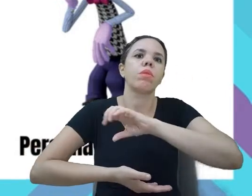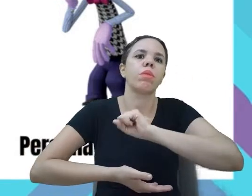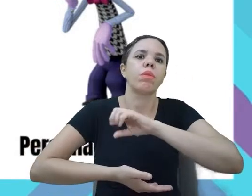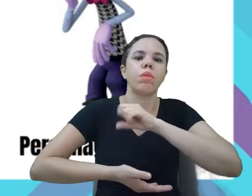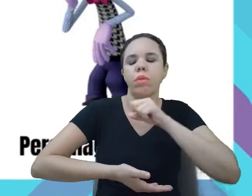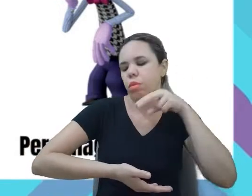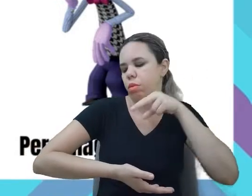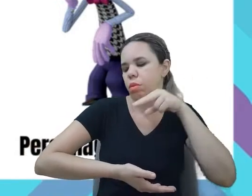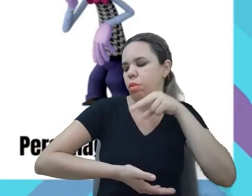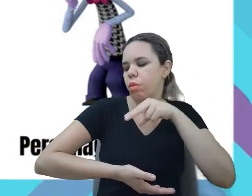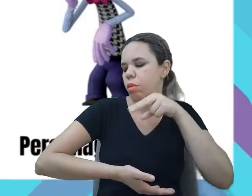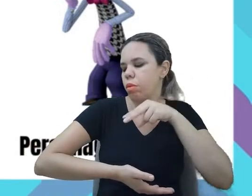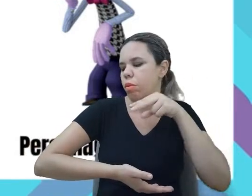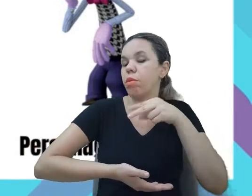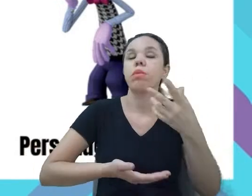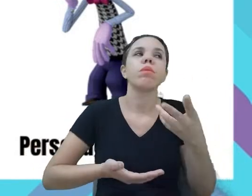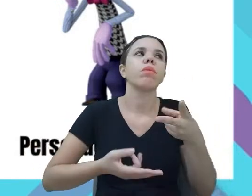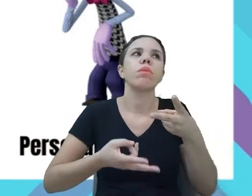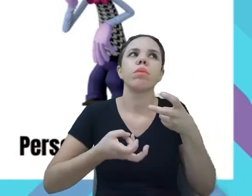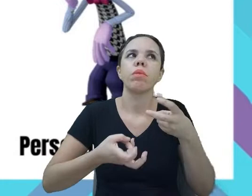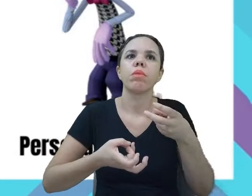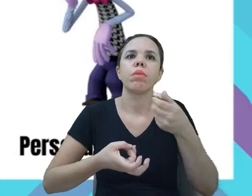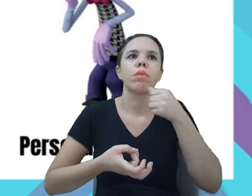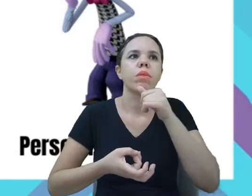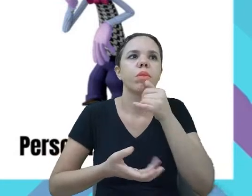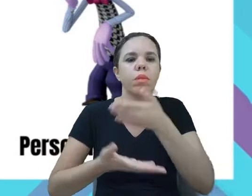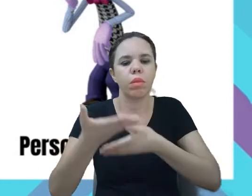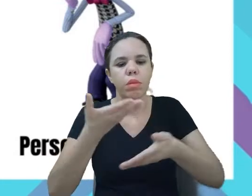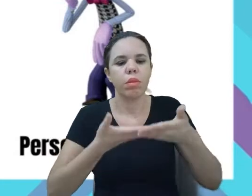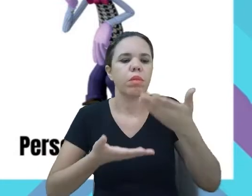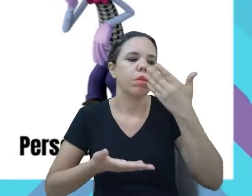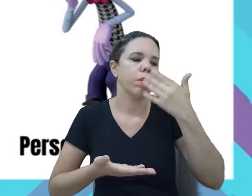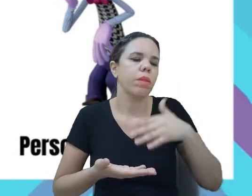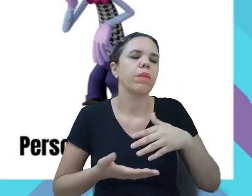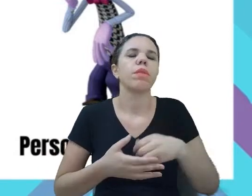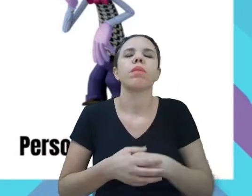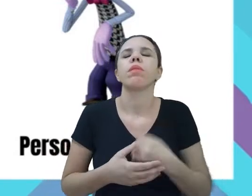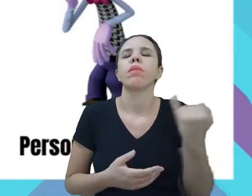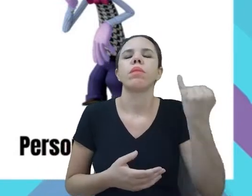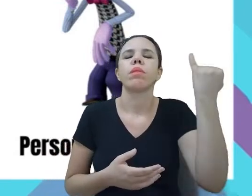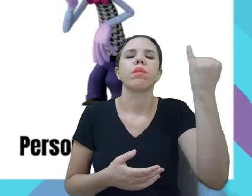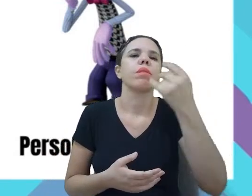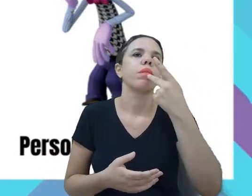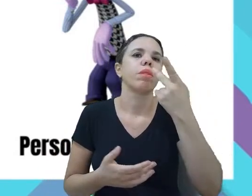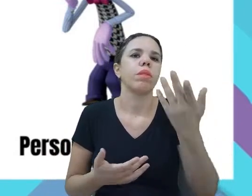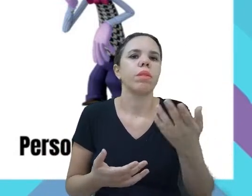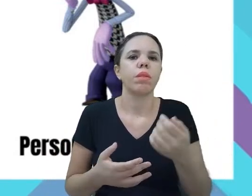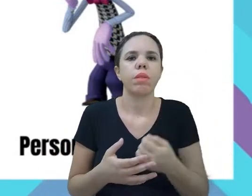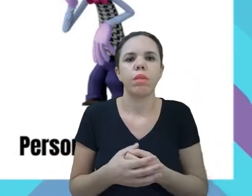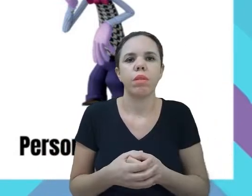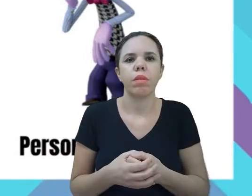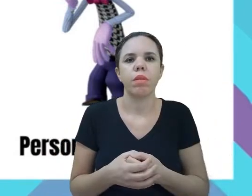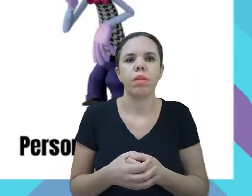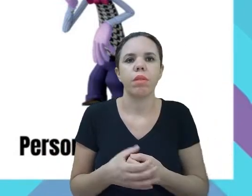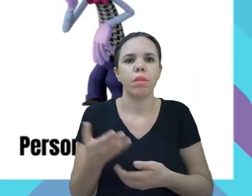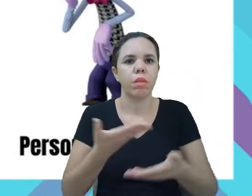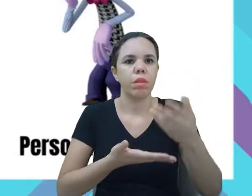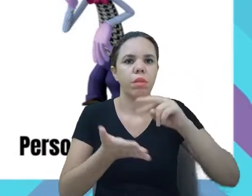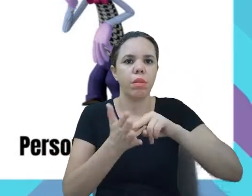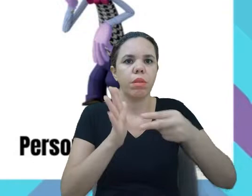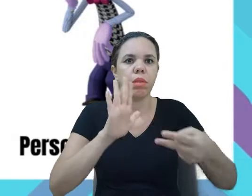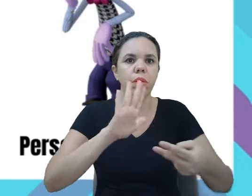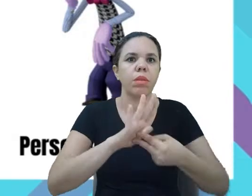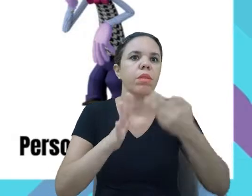vai amamentar, ocorrem essas interpretações por parte da criança. E é importante citar que